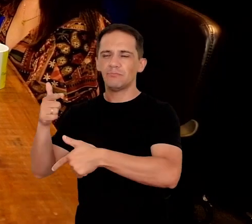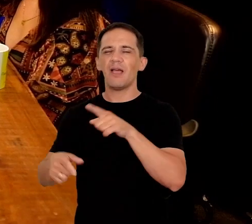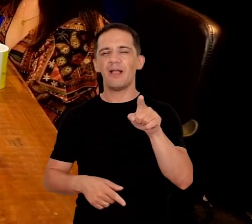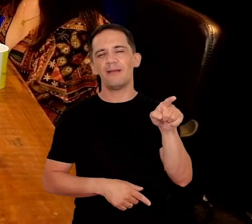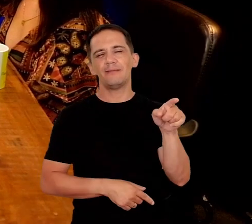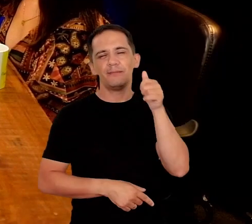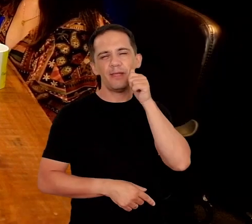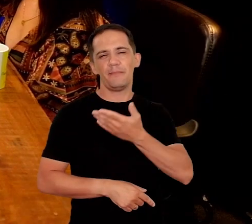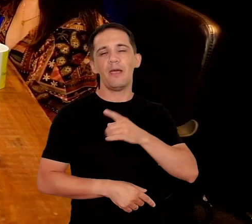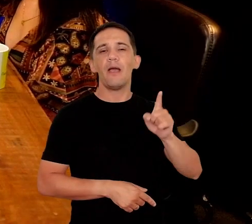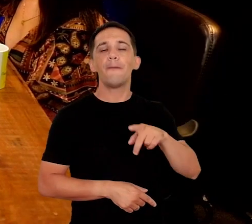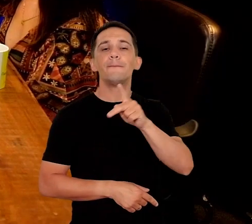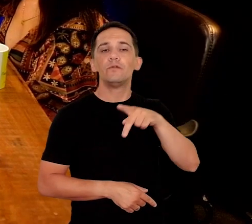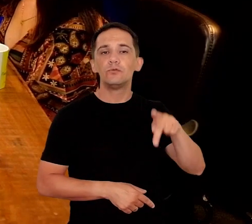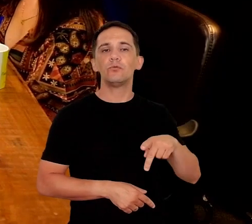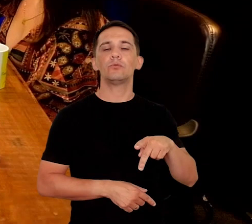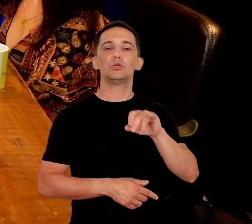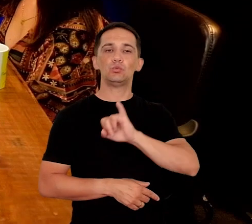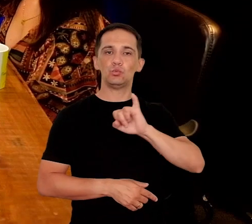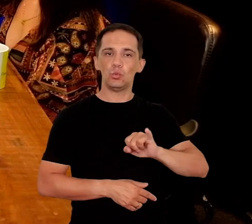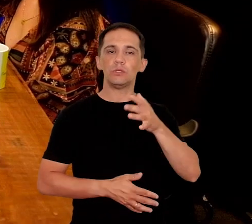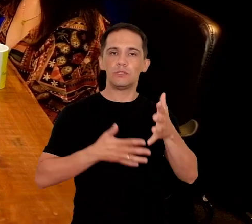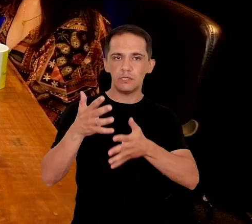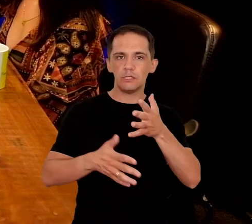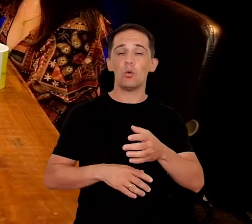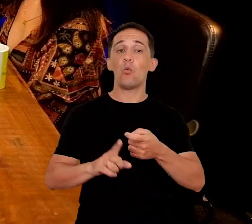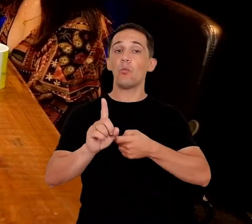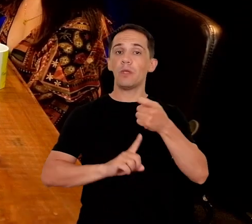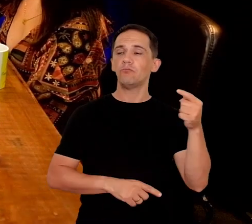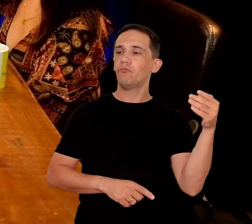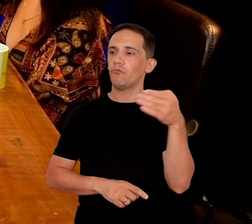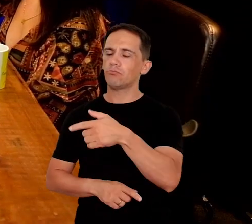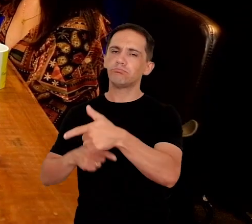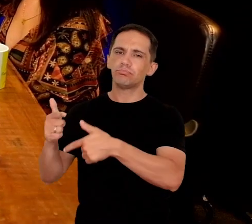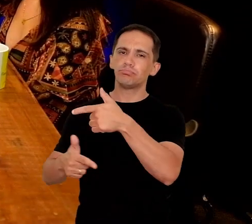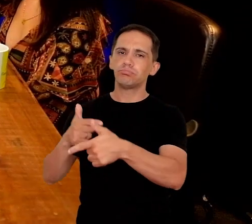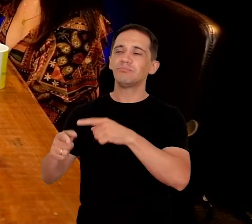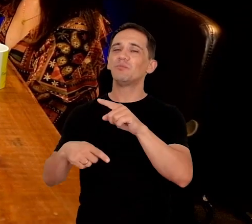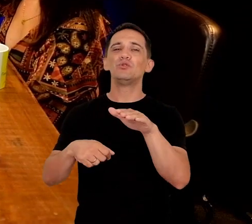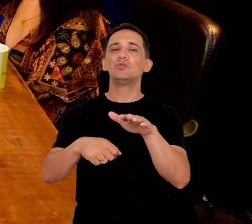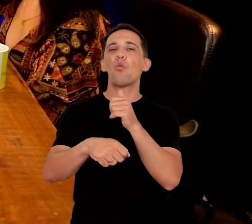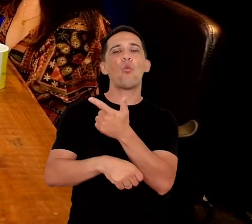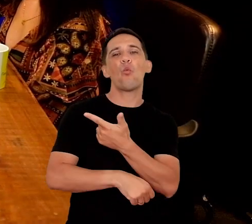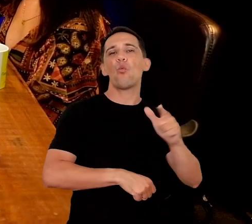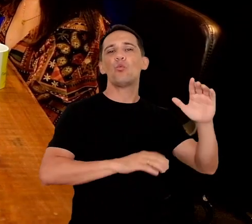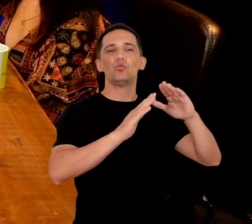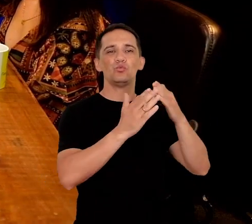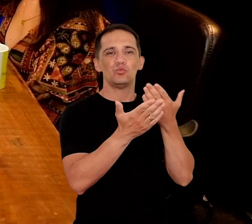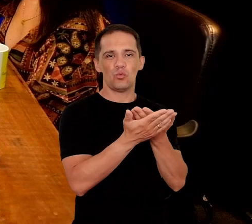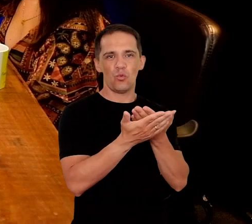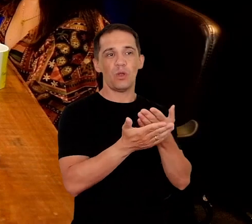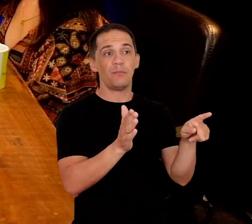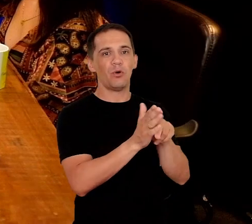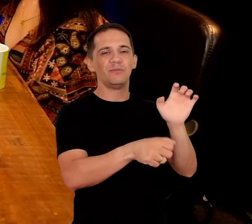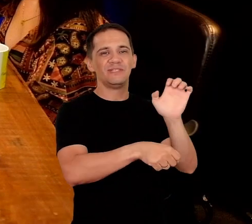começou... na realidade, é uma amiga, ela é professora, né, de Libras, tradutora também. Ela ficou um mês ali na escola. Só que como ela foi chamada